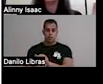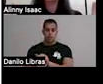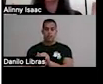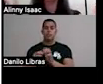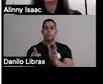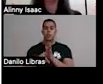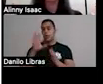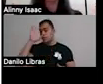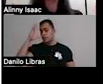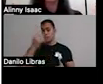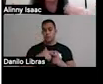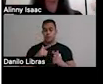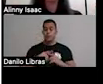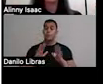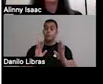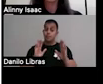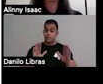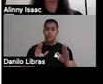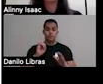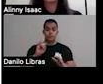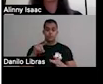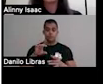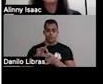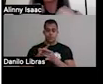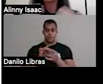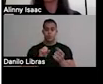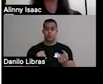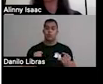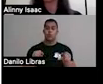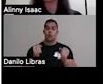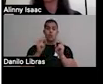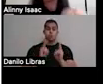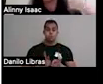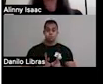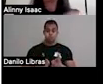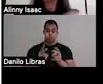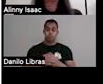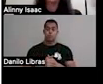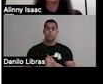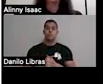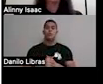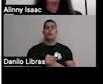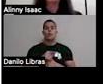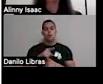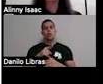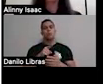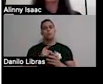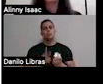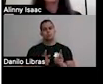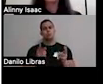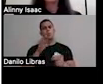resolver o problema. Porém, se esse contexto de estresse ele persiste, Essa persistência, portanto,